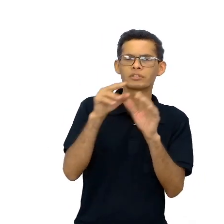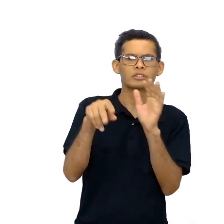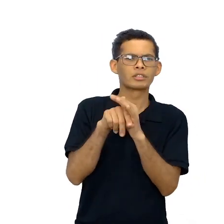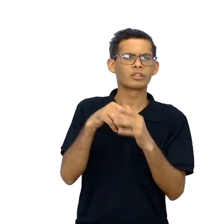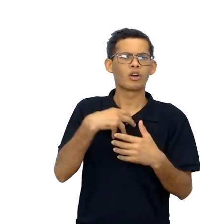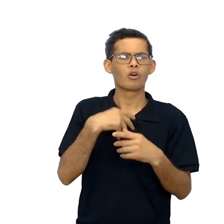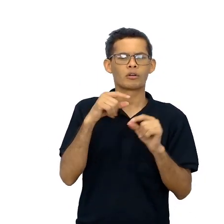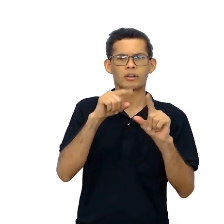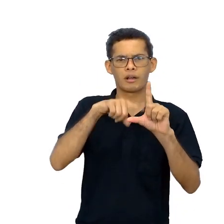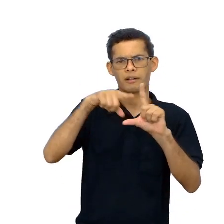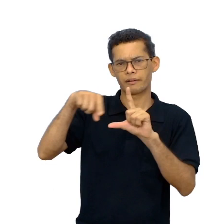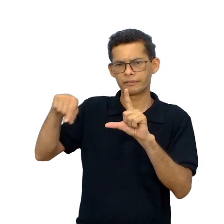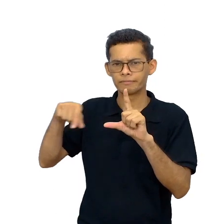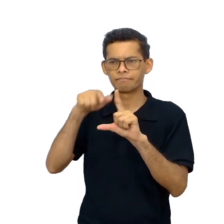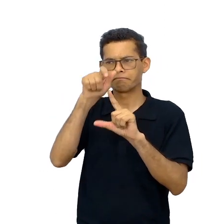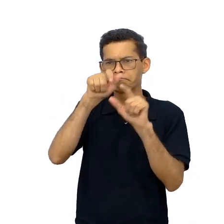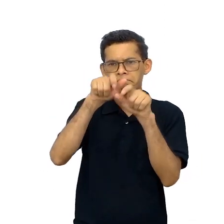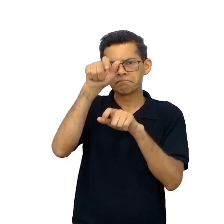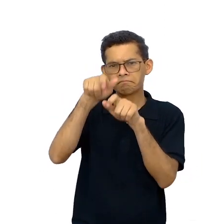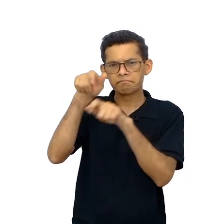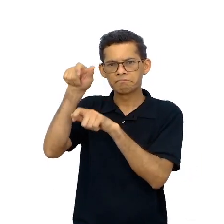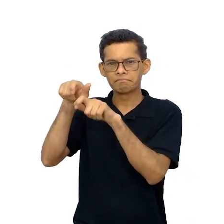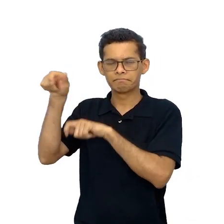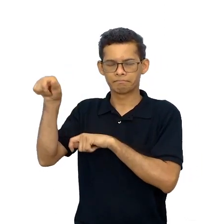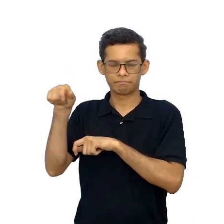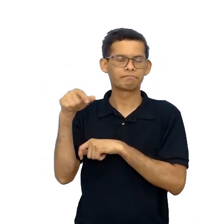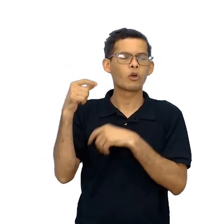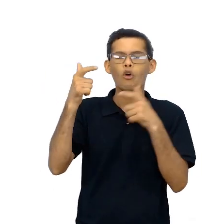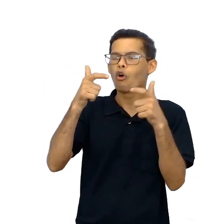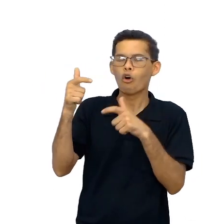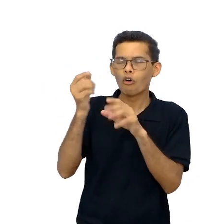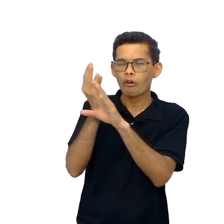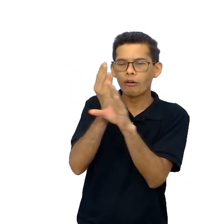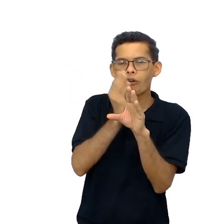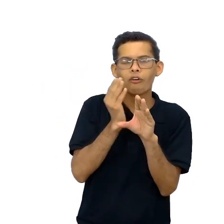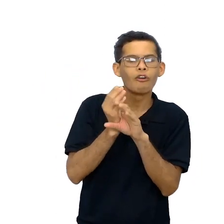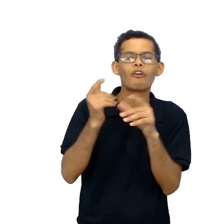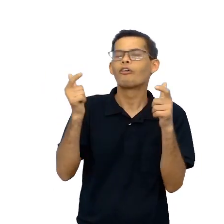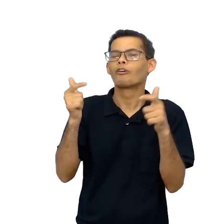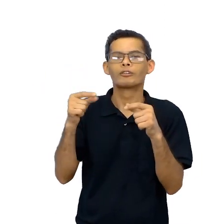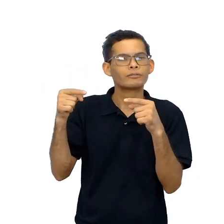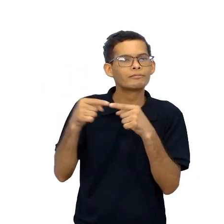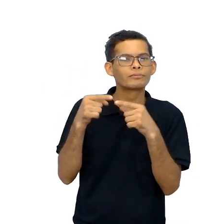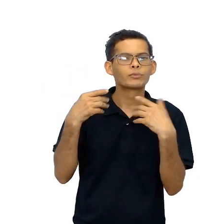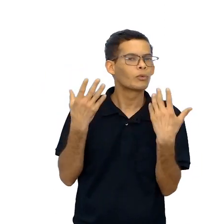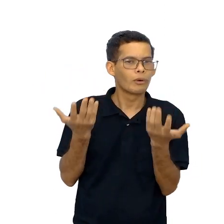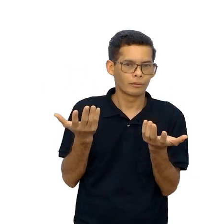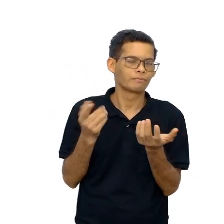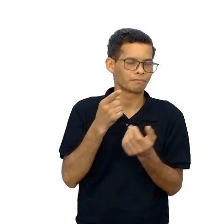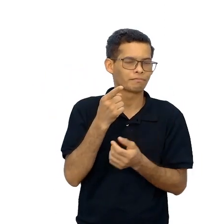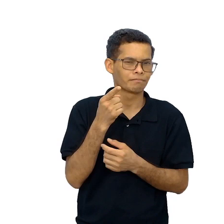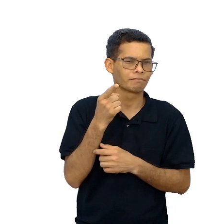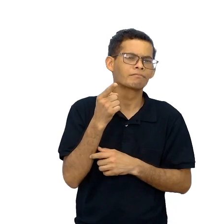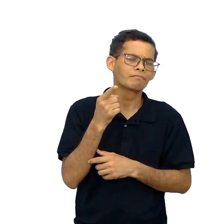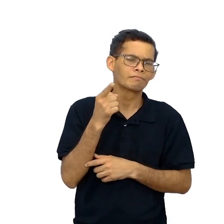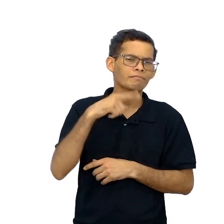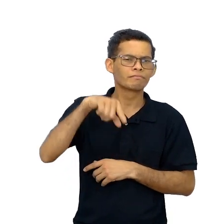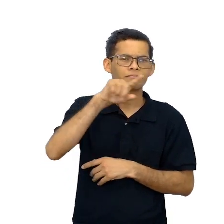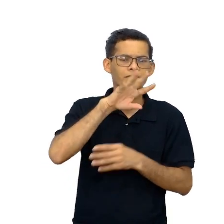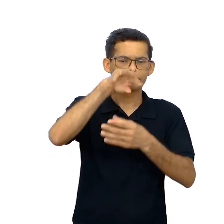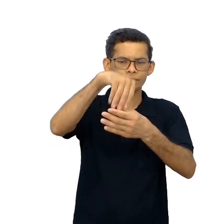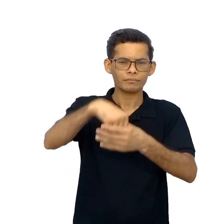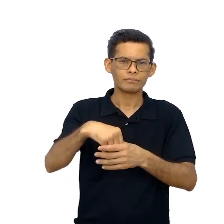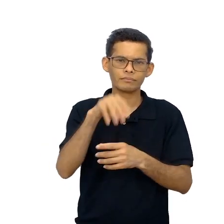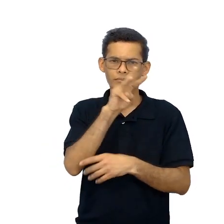Que é através de um gráfico. Então, esta é uma atividade que nós temos lá dentro do CAED,